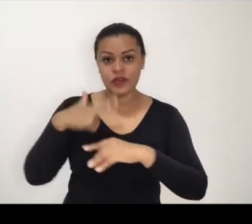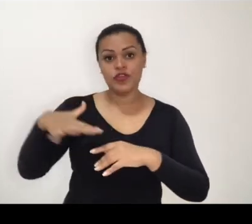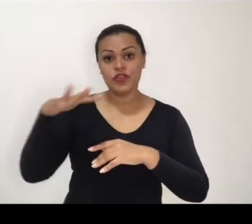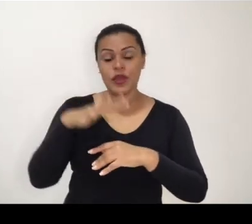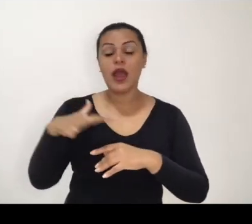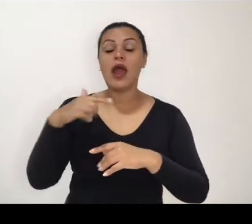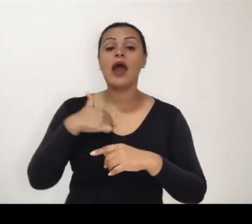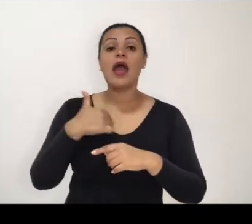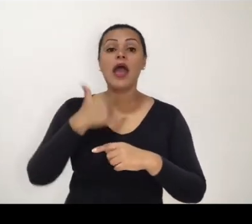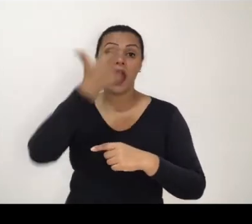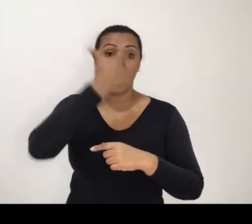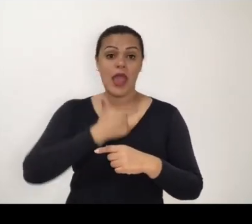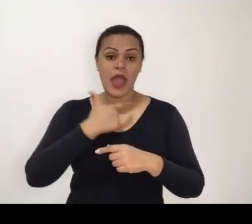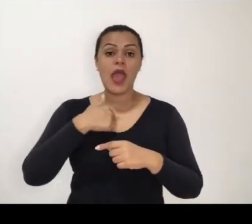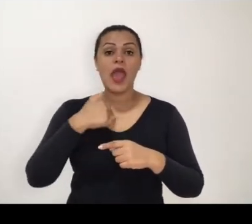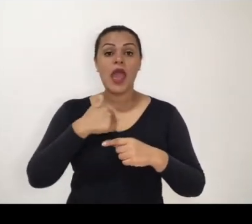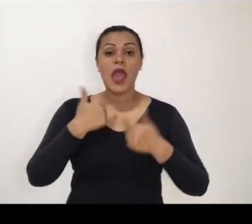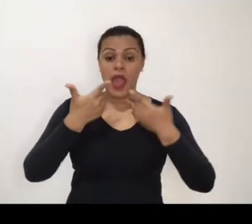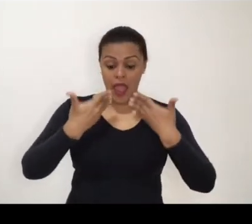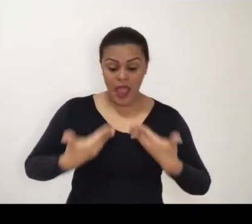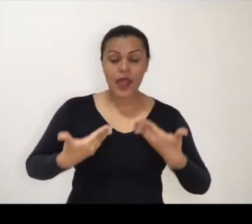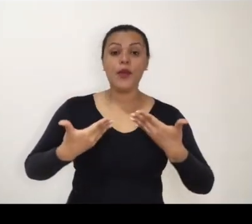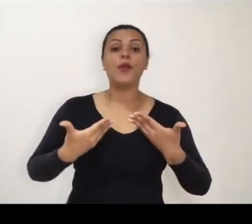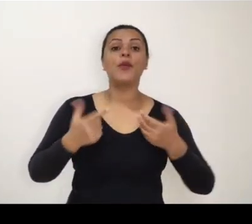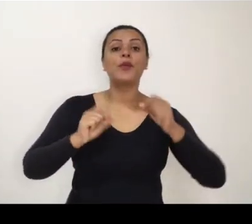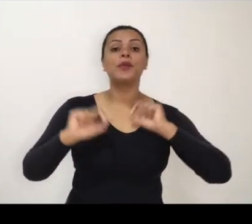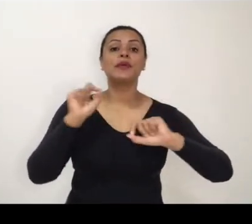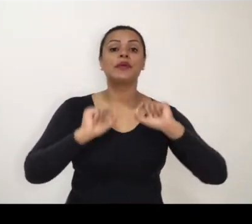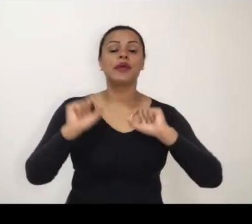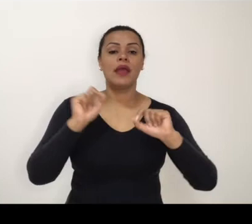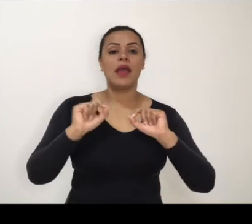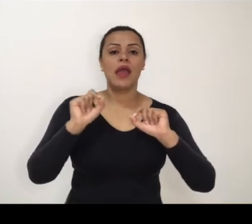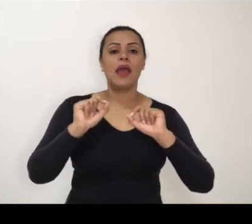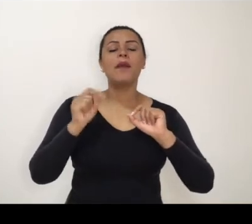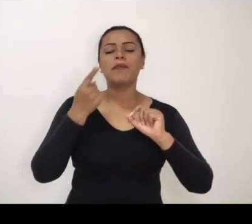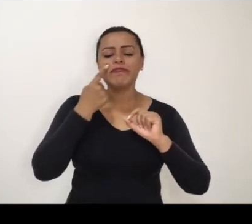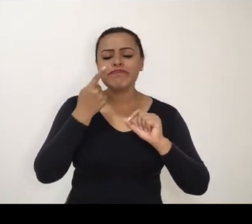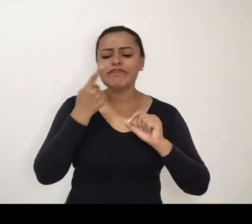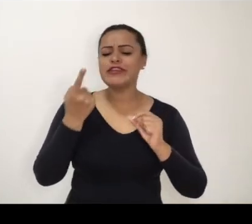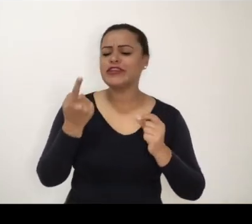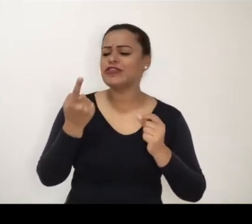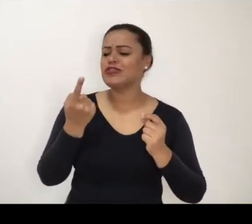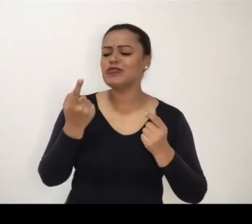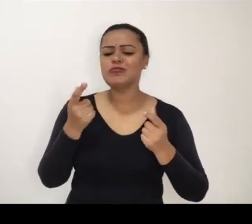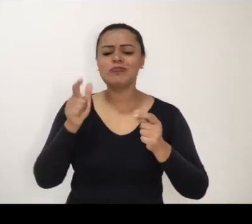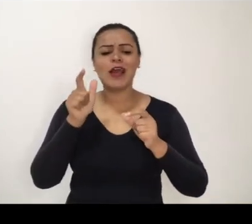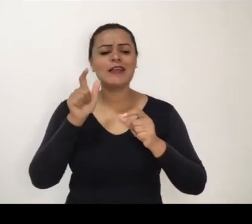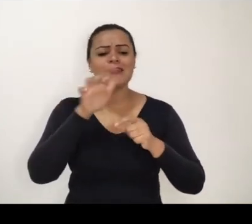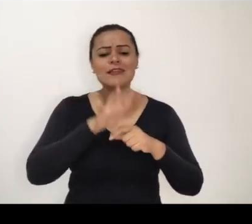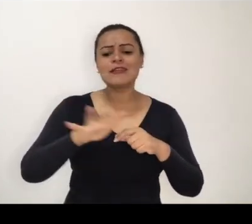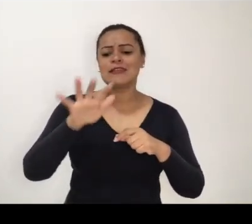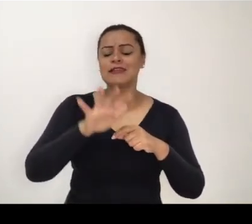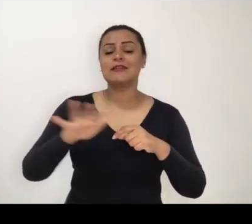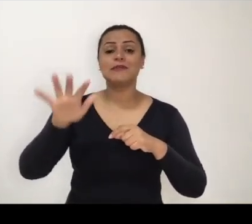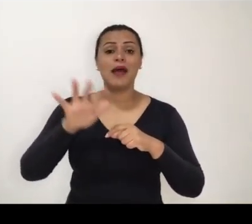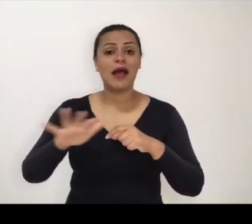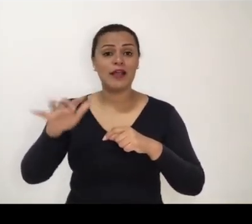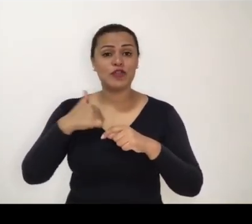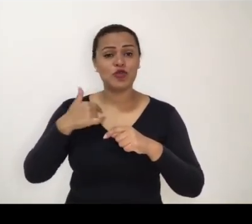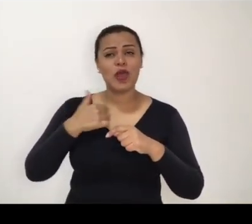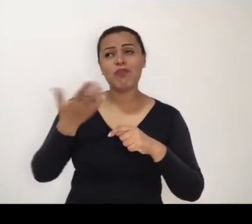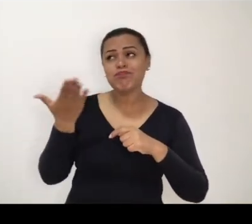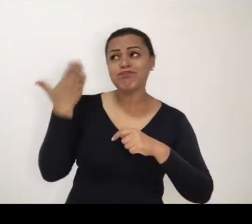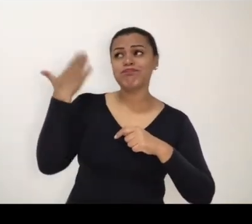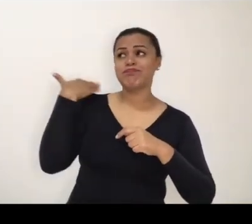eu me constituo muito por esses lugares, né? Cada lugar que eu passei, que